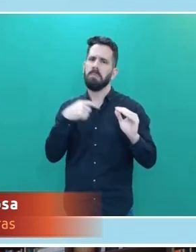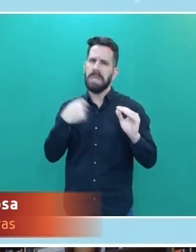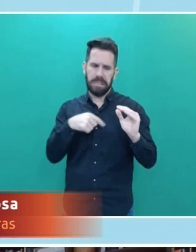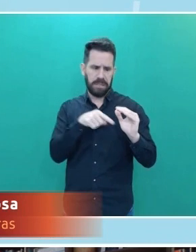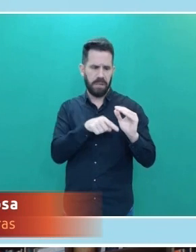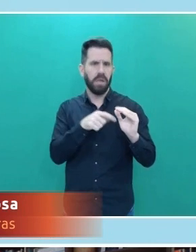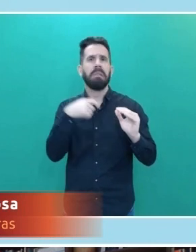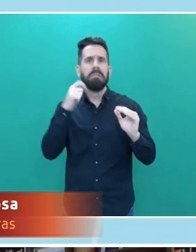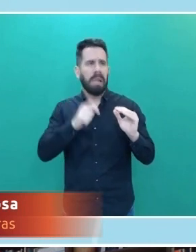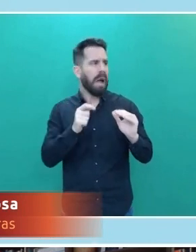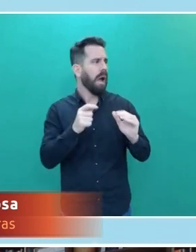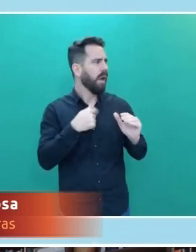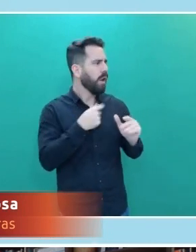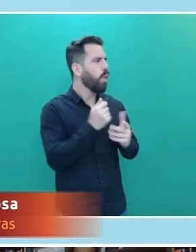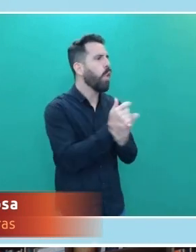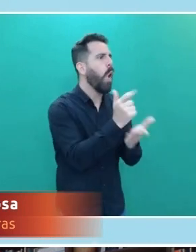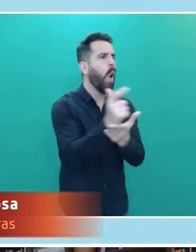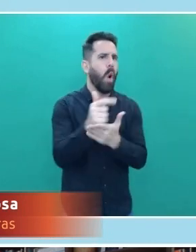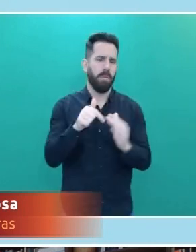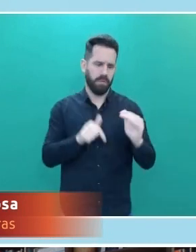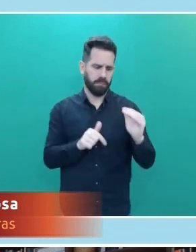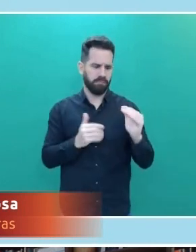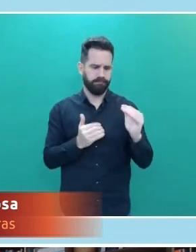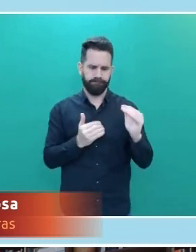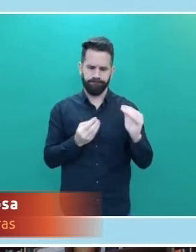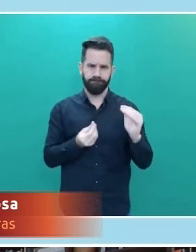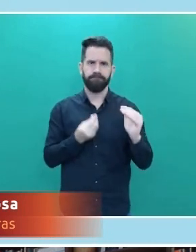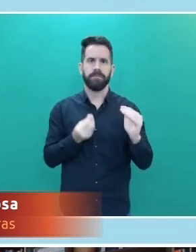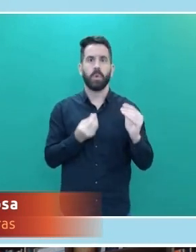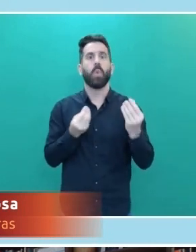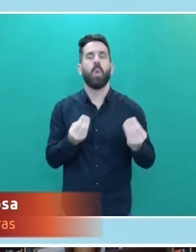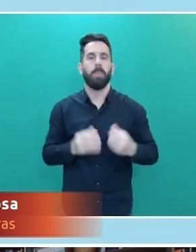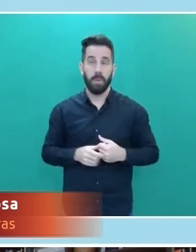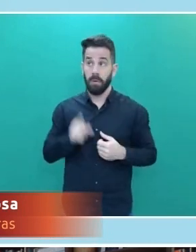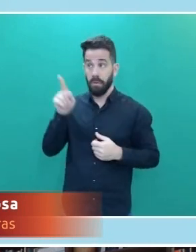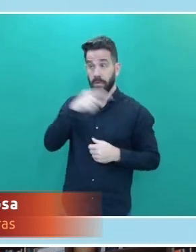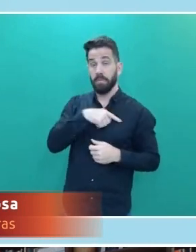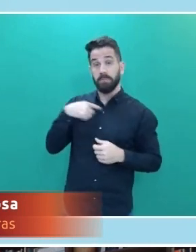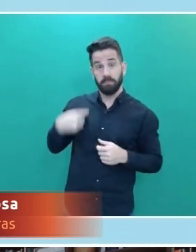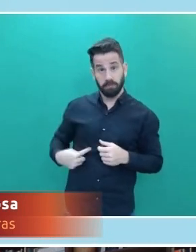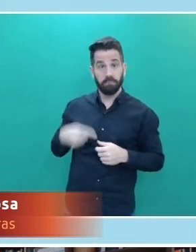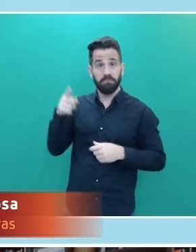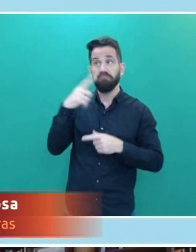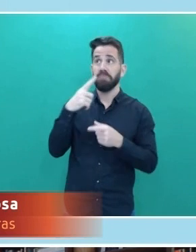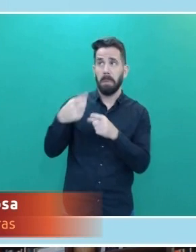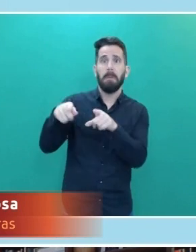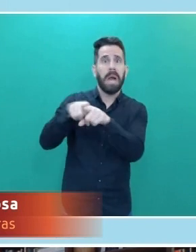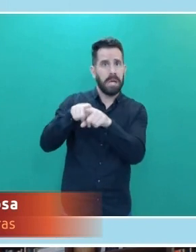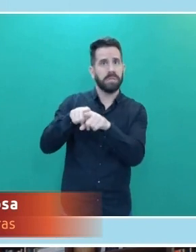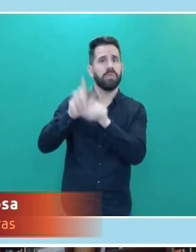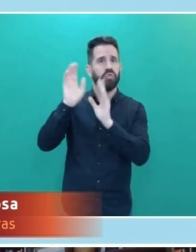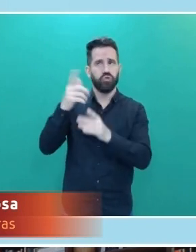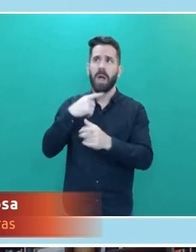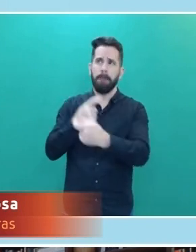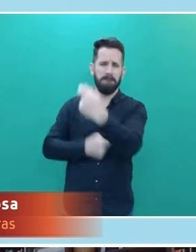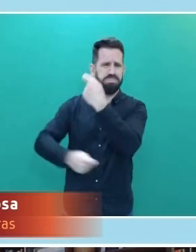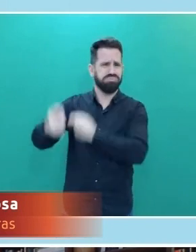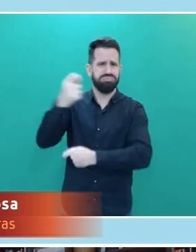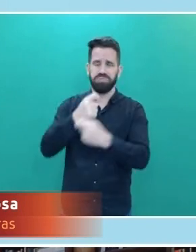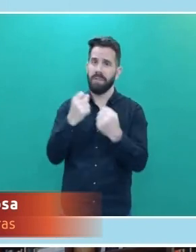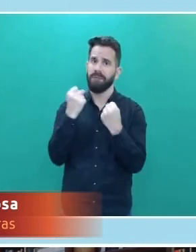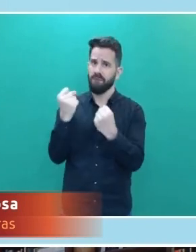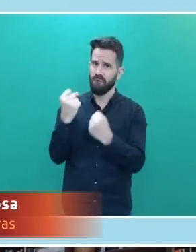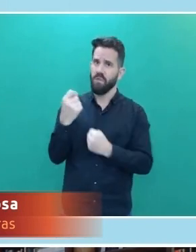usada, né? Então, assim, hoje a gente tem a China como um grande parceiro, tanto de compra como de venda. isso não seria um problema para as